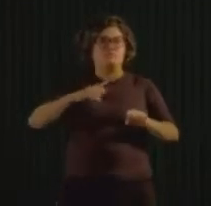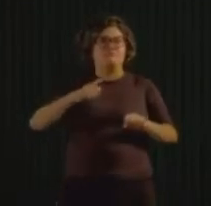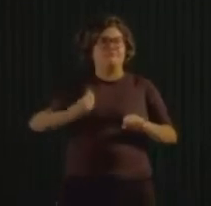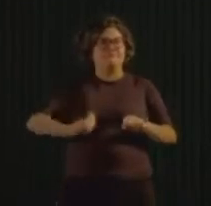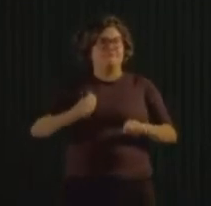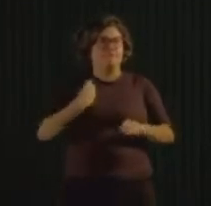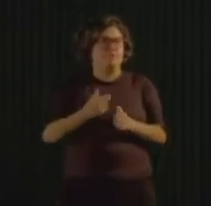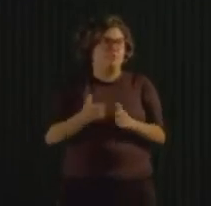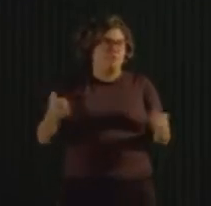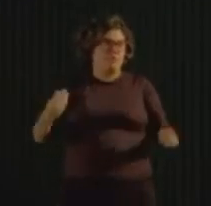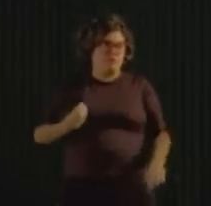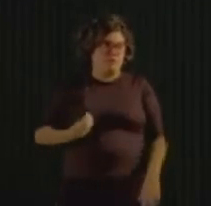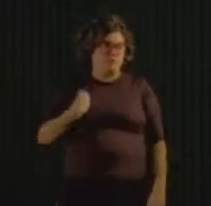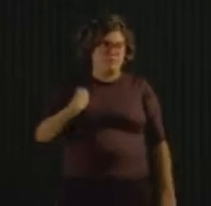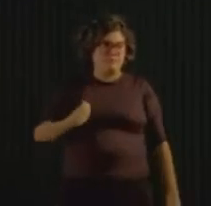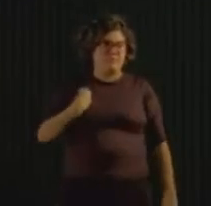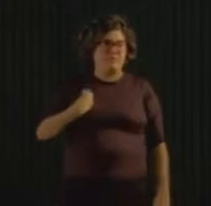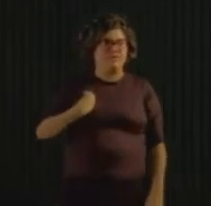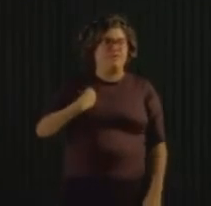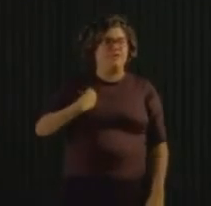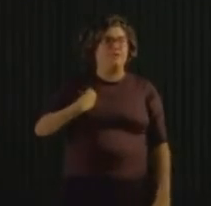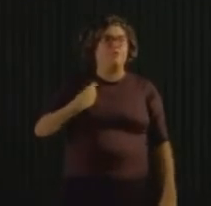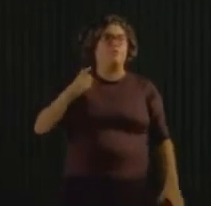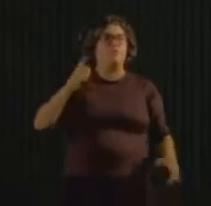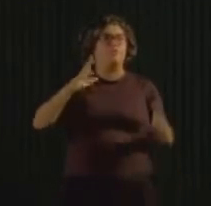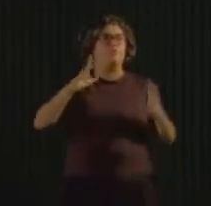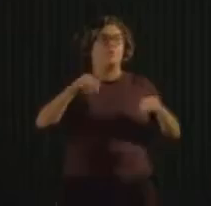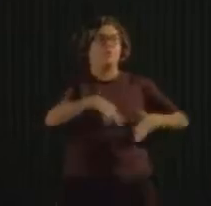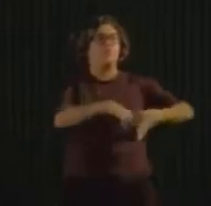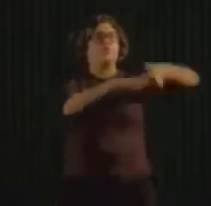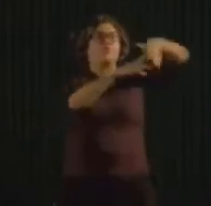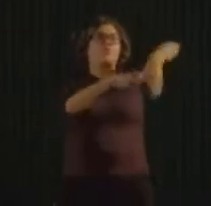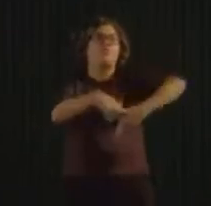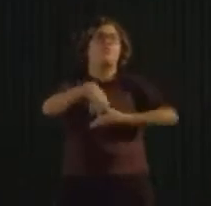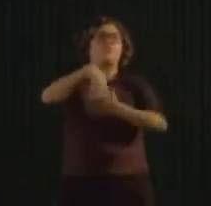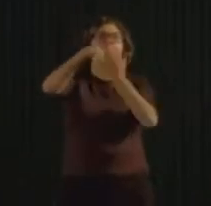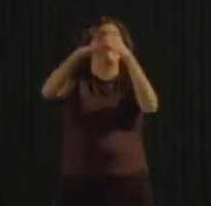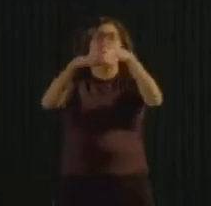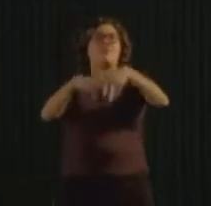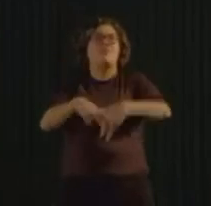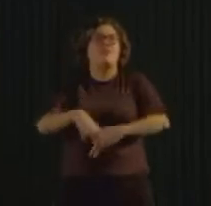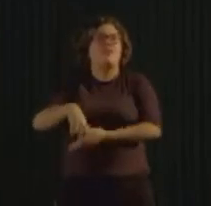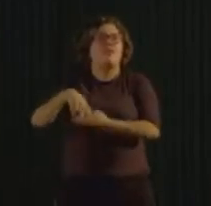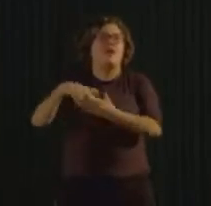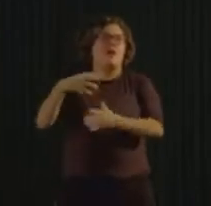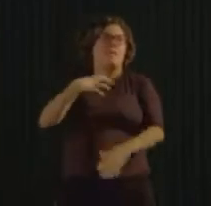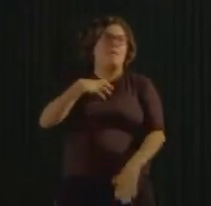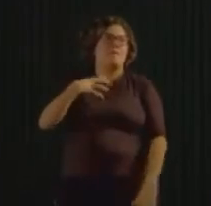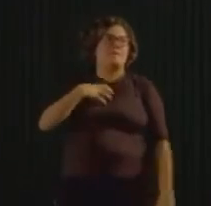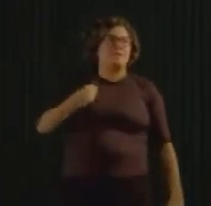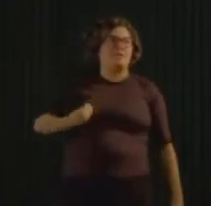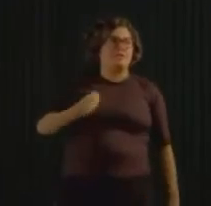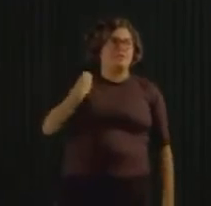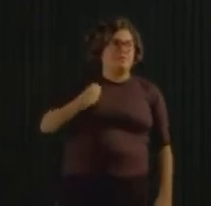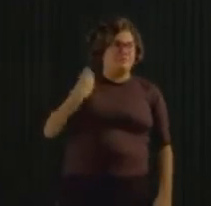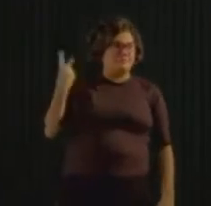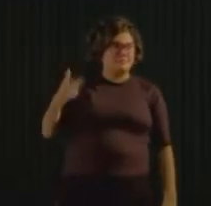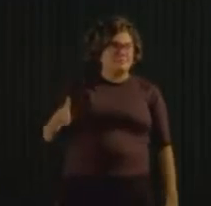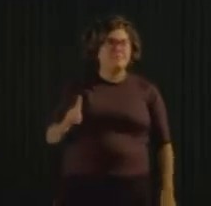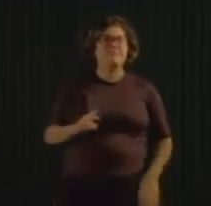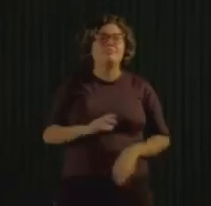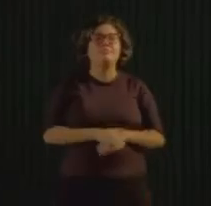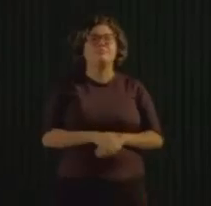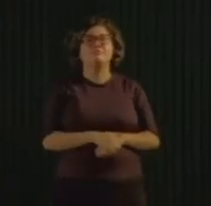o qual ele passa boa parte da sua vida, onde ele produz cultura, onde ele produz o seu lifestyle, como a gente